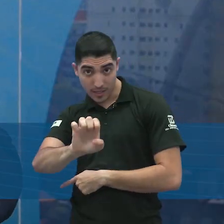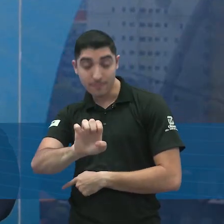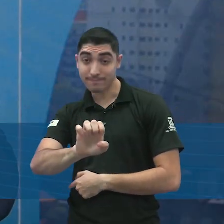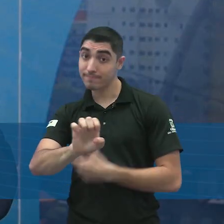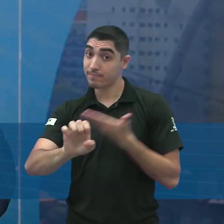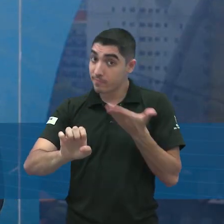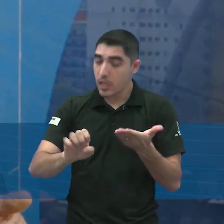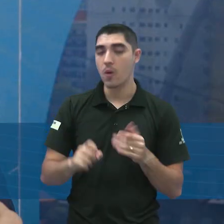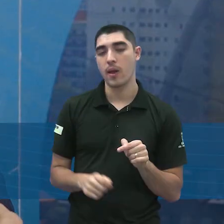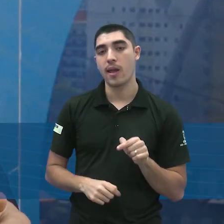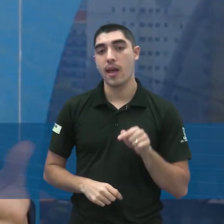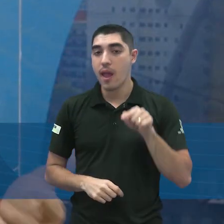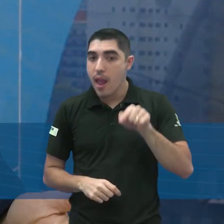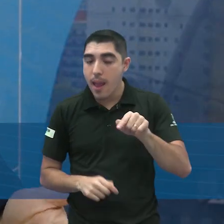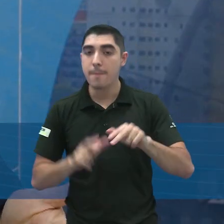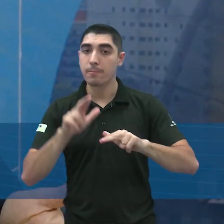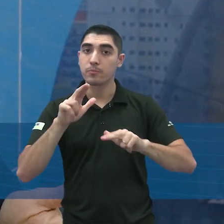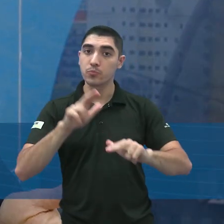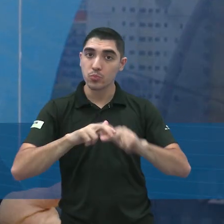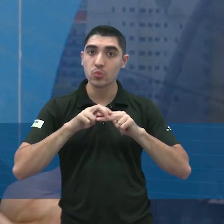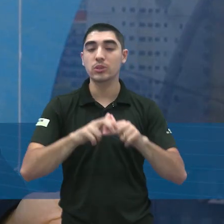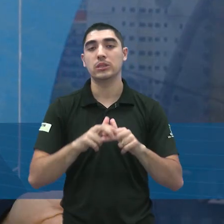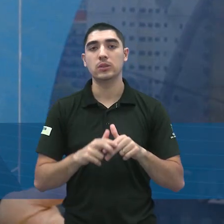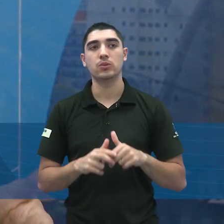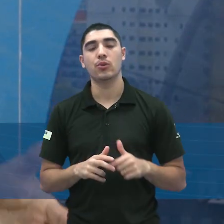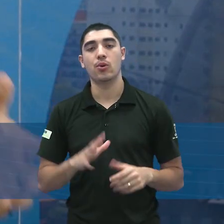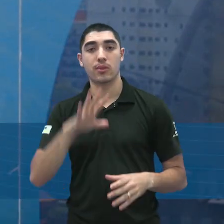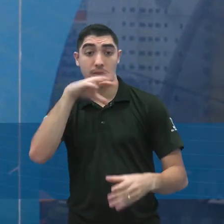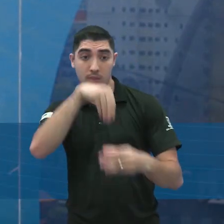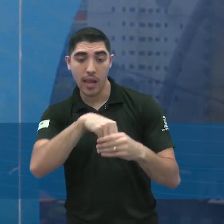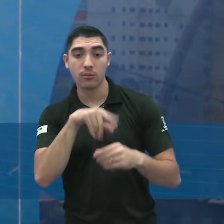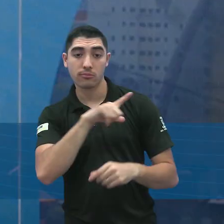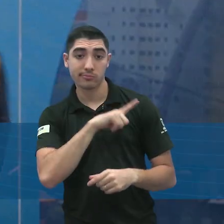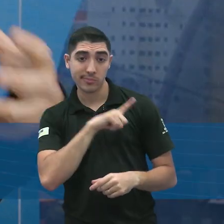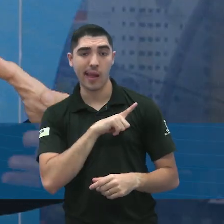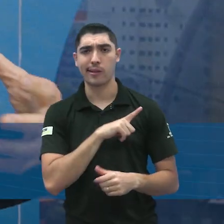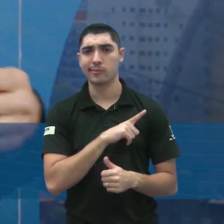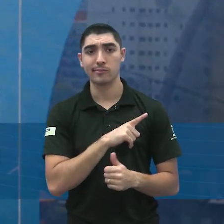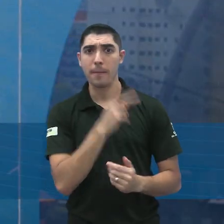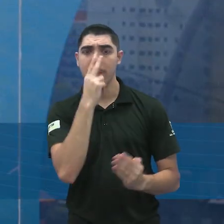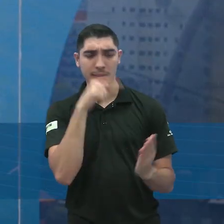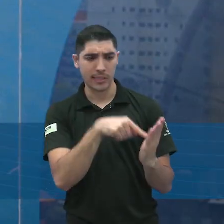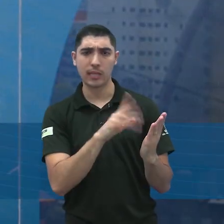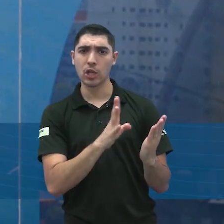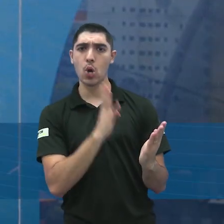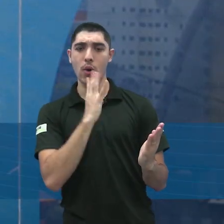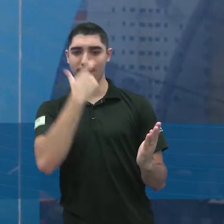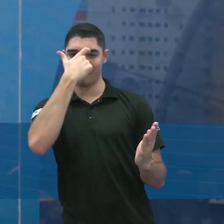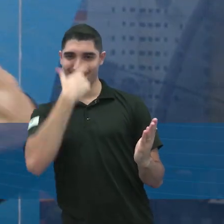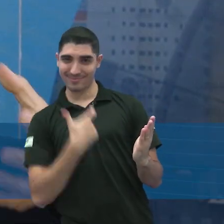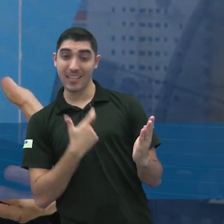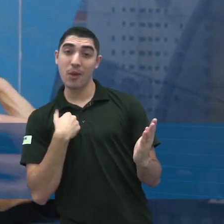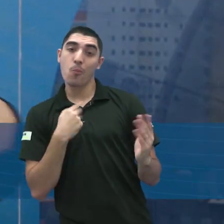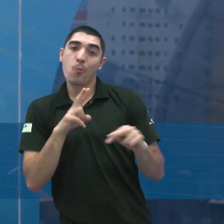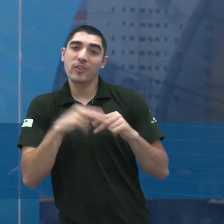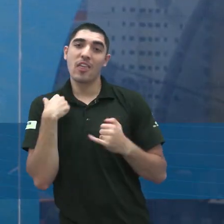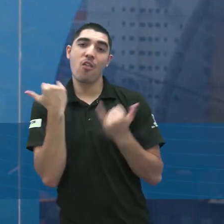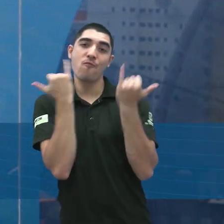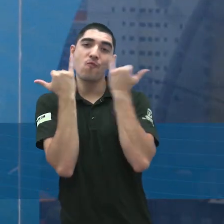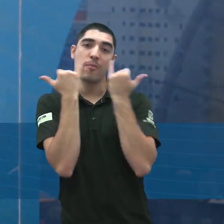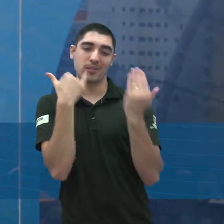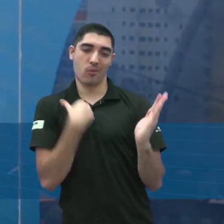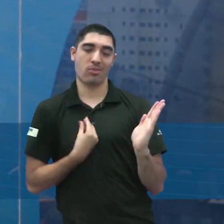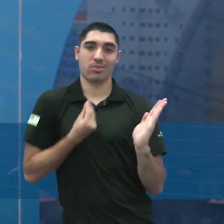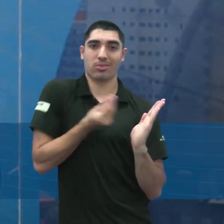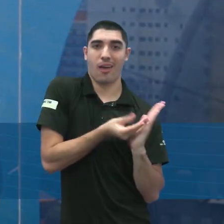o grande dilema, né? Que a gente vai ter que estar enfrentando essas plataformas, que eles vão conhecendo tanto a gente e de outro lado a gente está cedendo os dados, mas o quanto